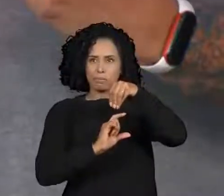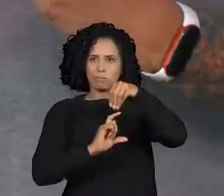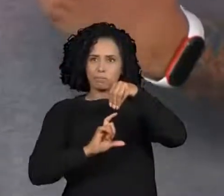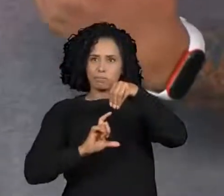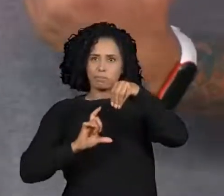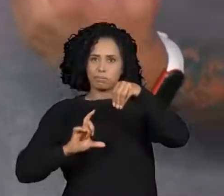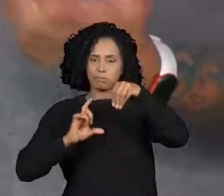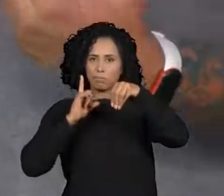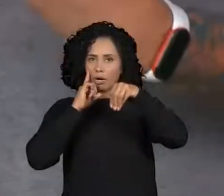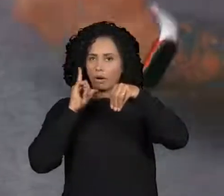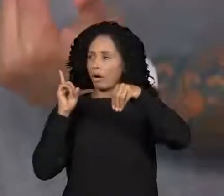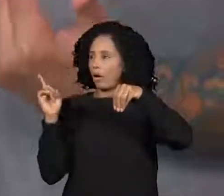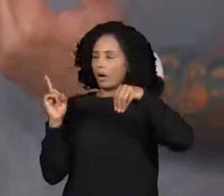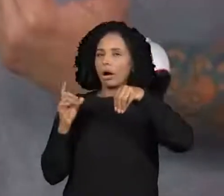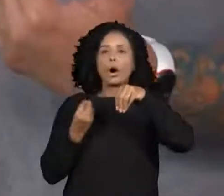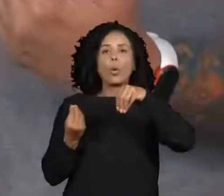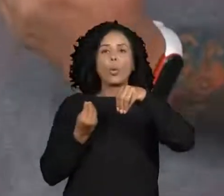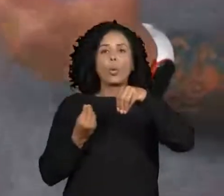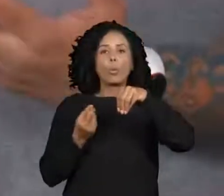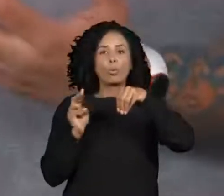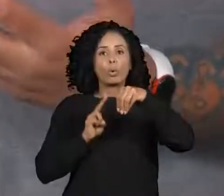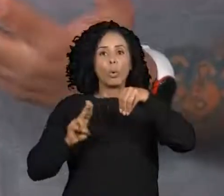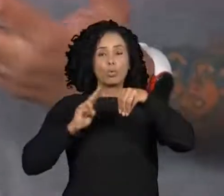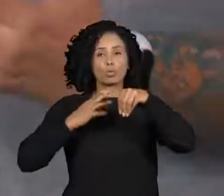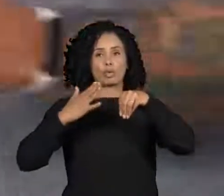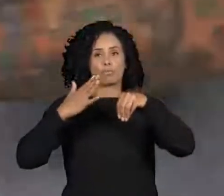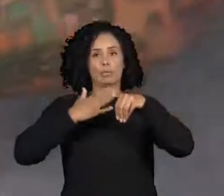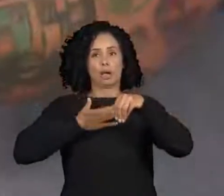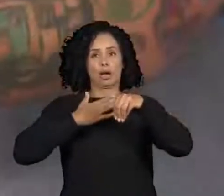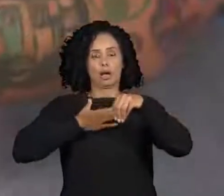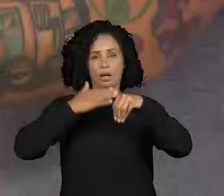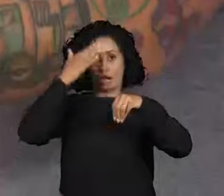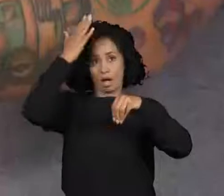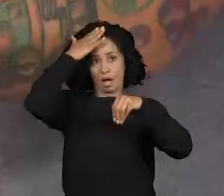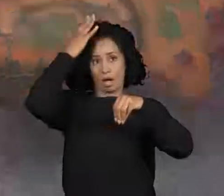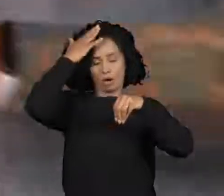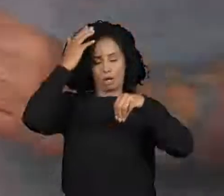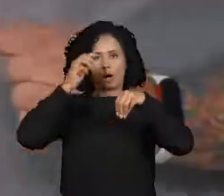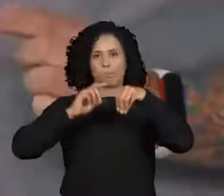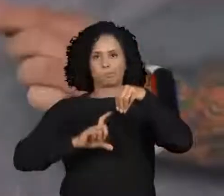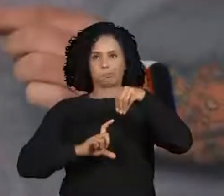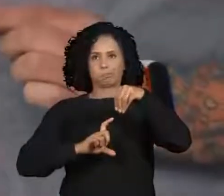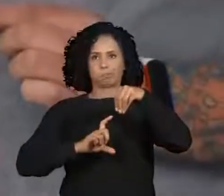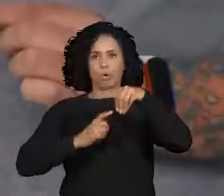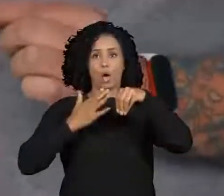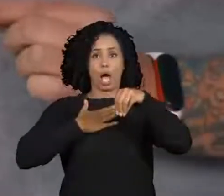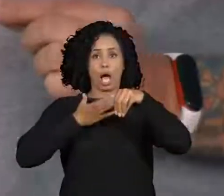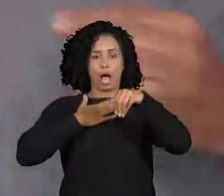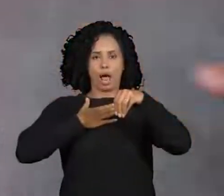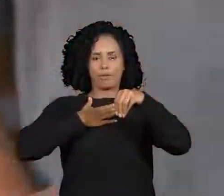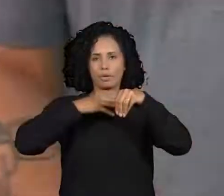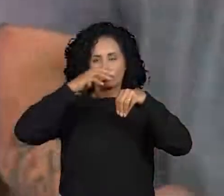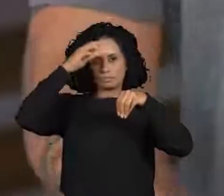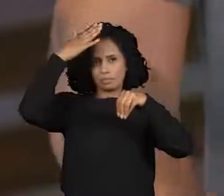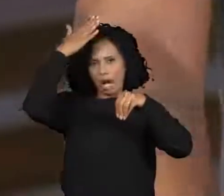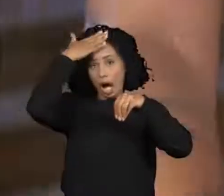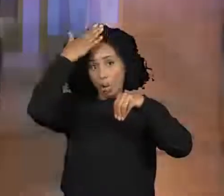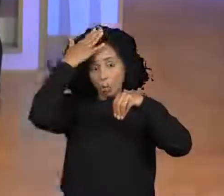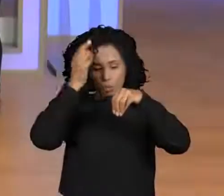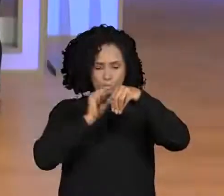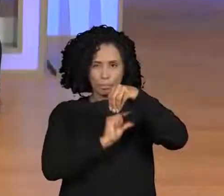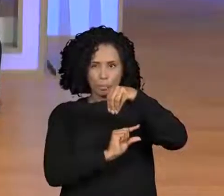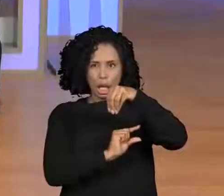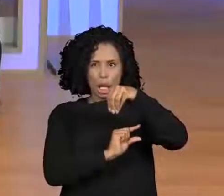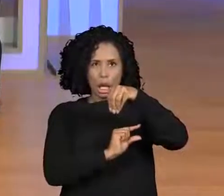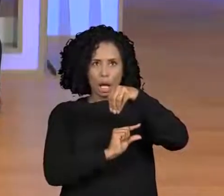Aqui a gente trabalha o agudo e o grave. Maior, grave, menor, agudo. Aqui